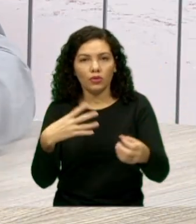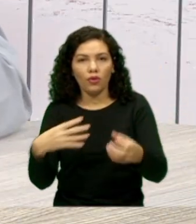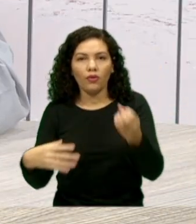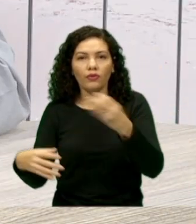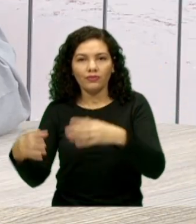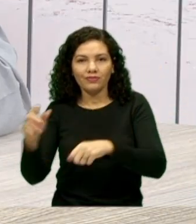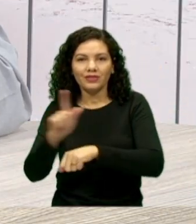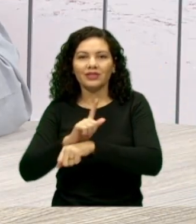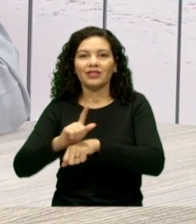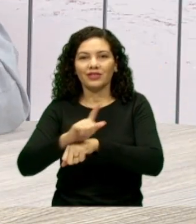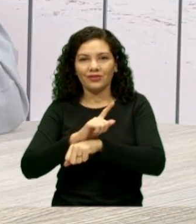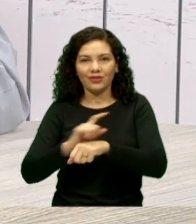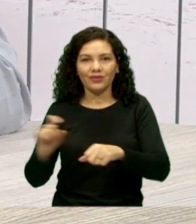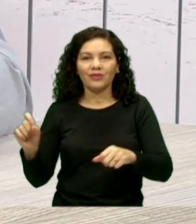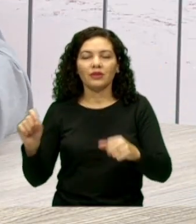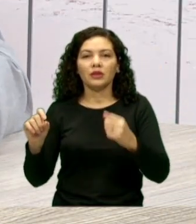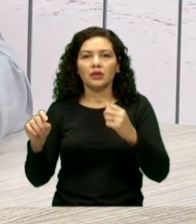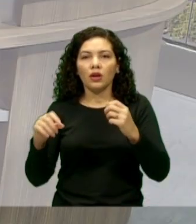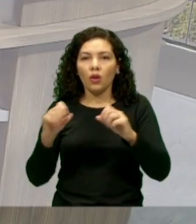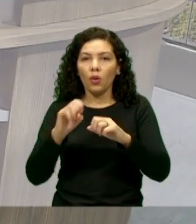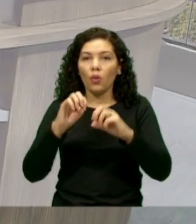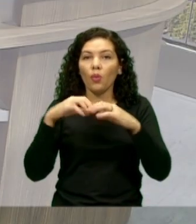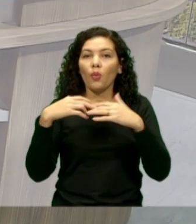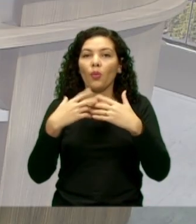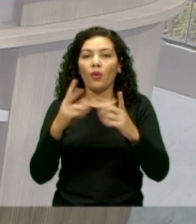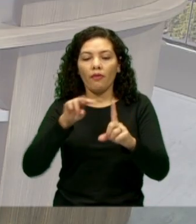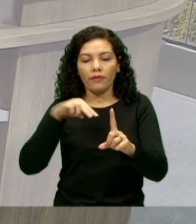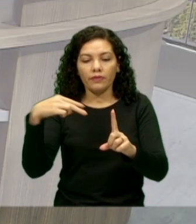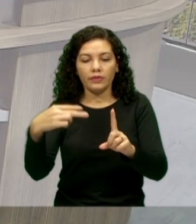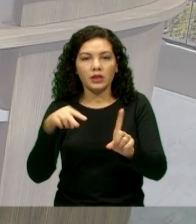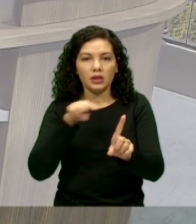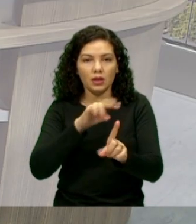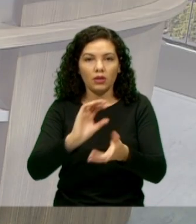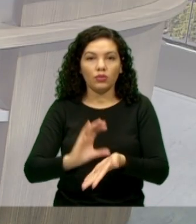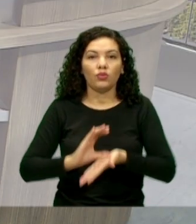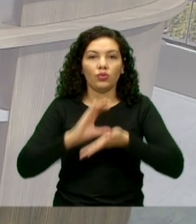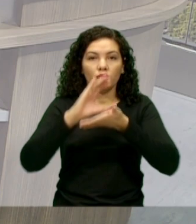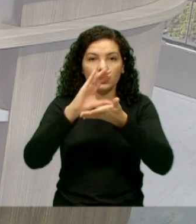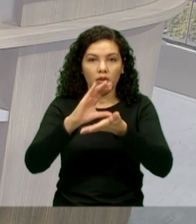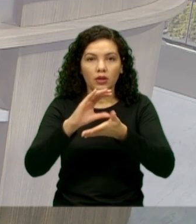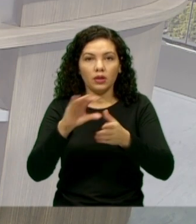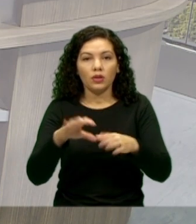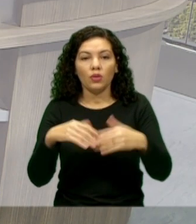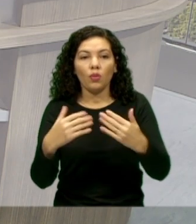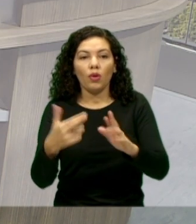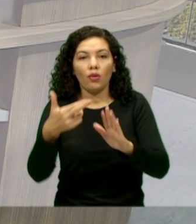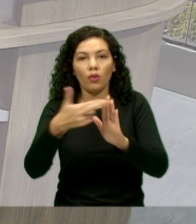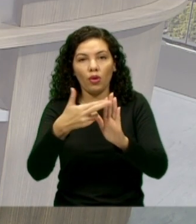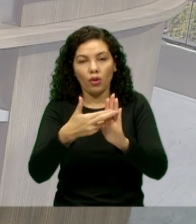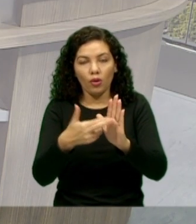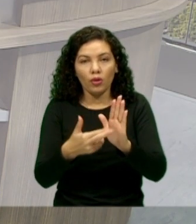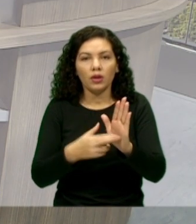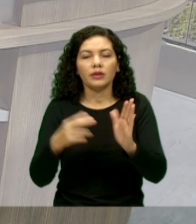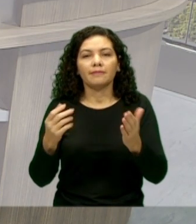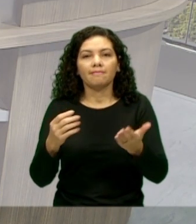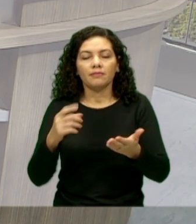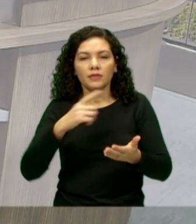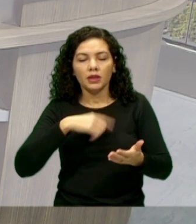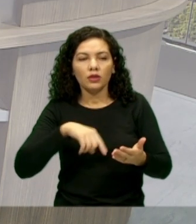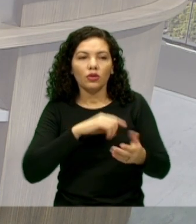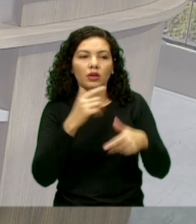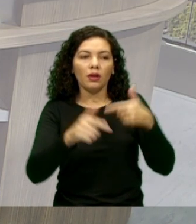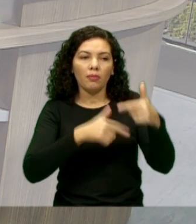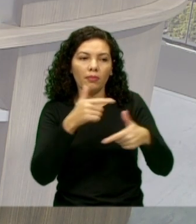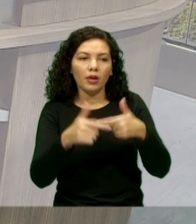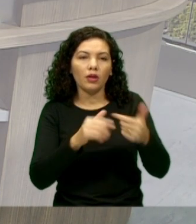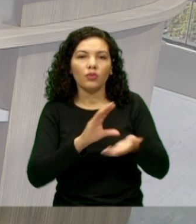gestores que estavam entrando qual era a visão do Conselho e quais eram as normas, o que nós entendemos do Conselho. Isso